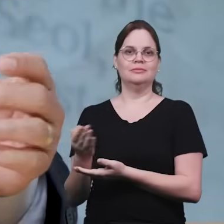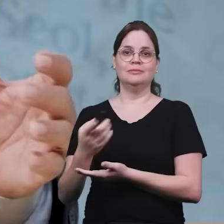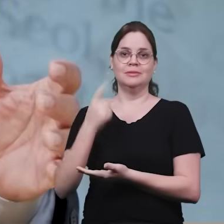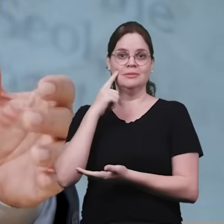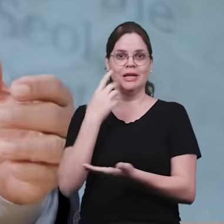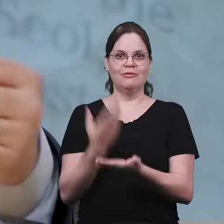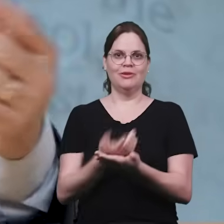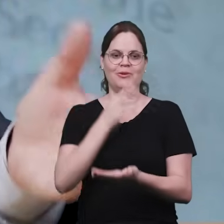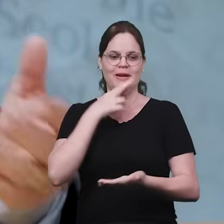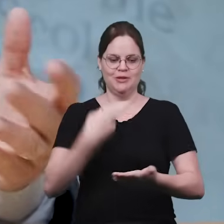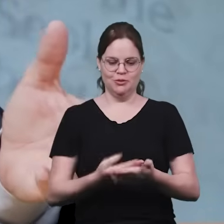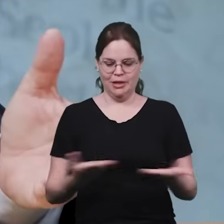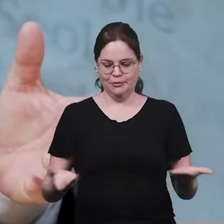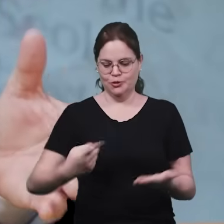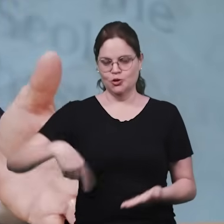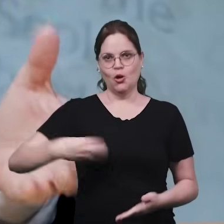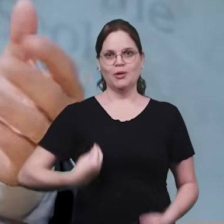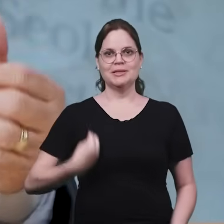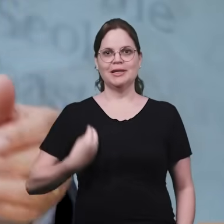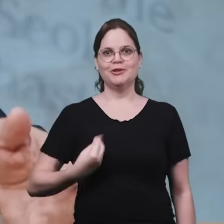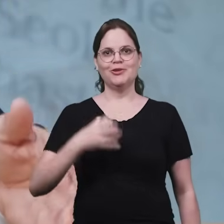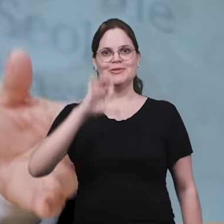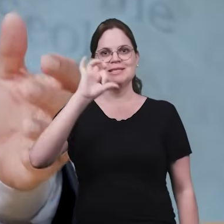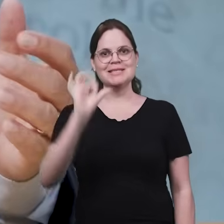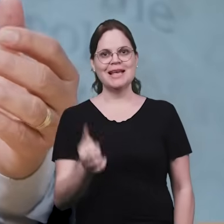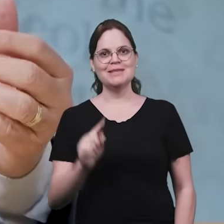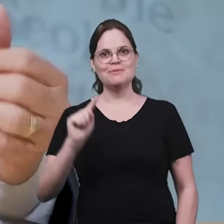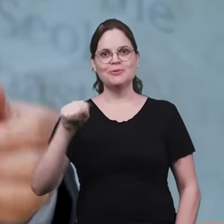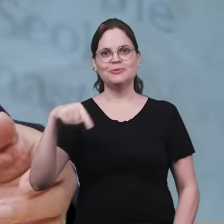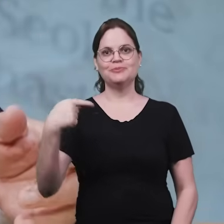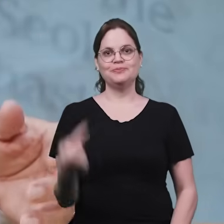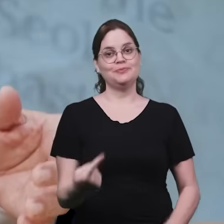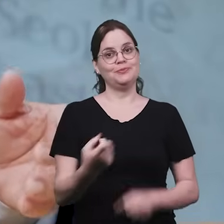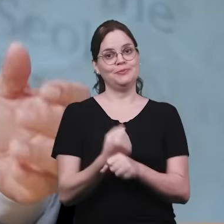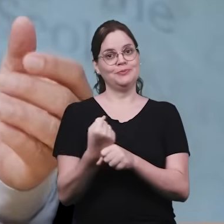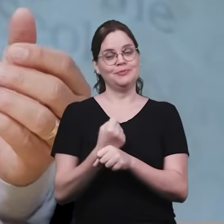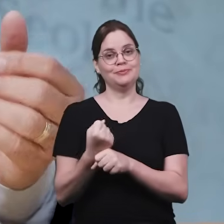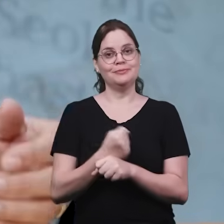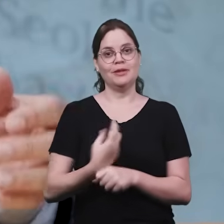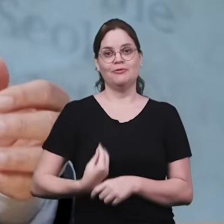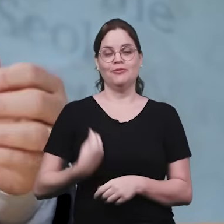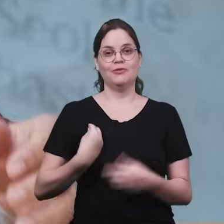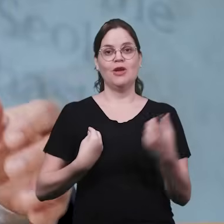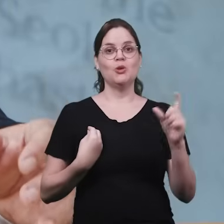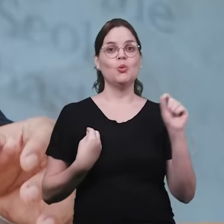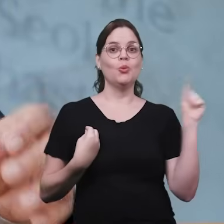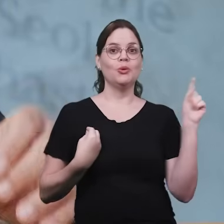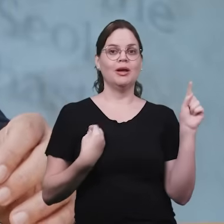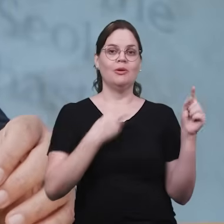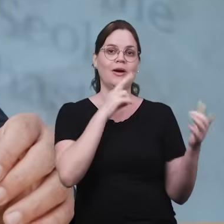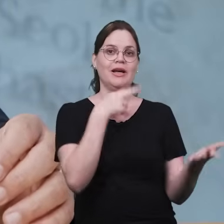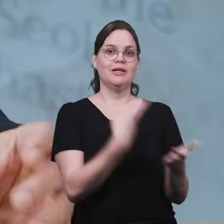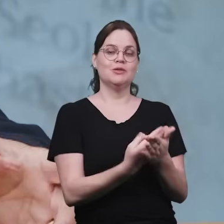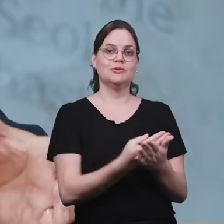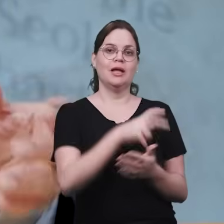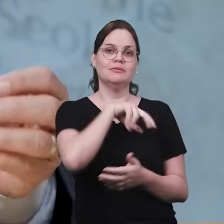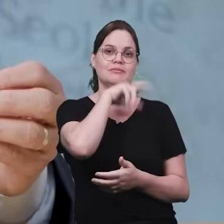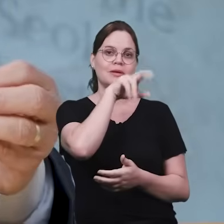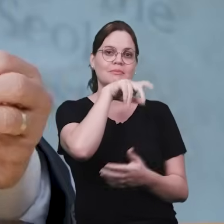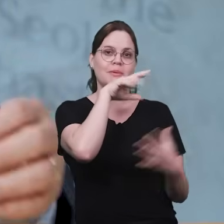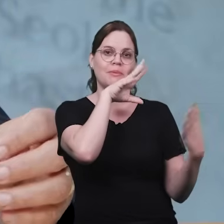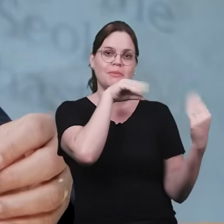aqui, 6.000 anos depois ainda, vivendo com aquilo que aquela comunicação